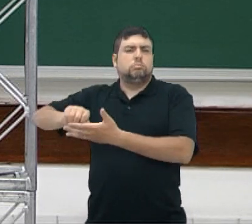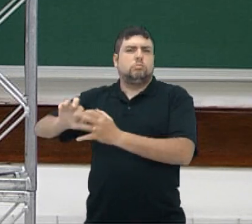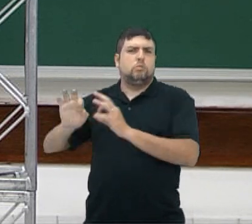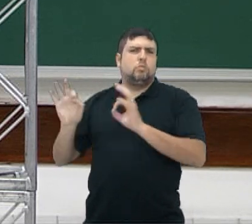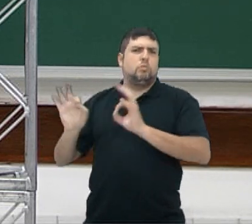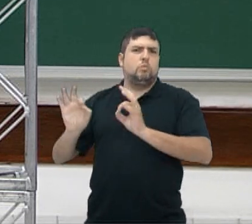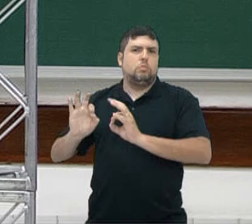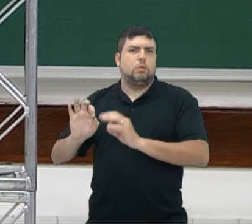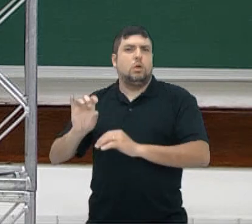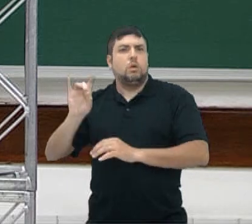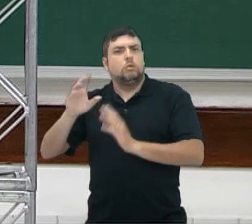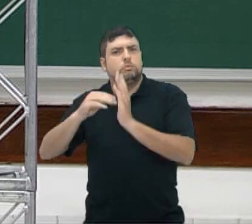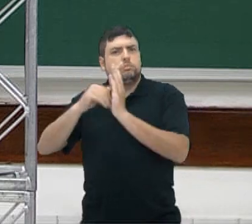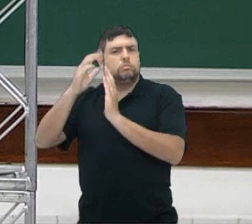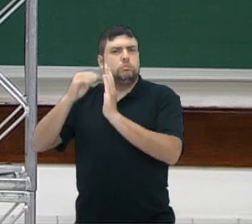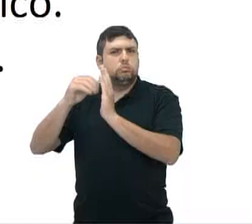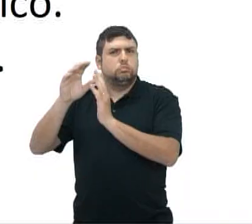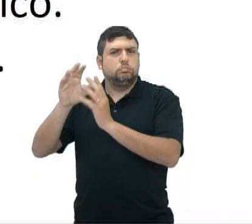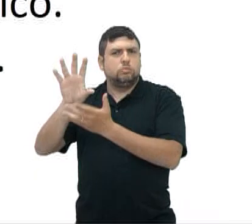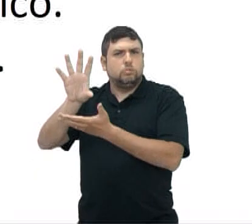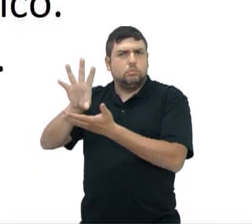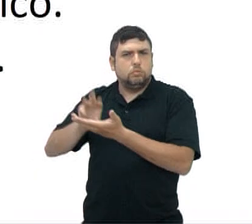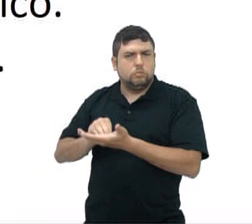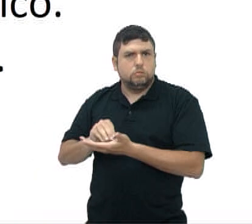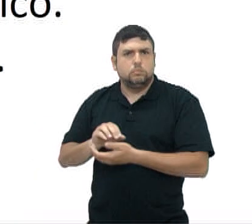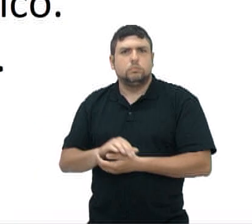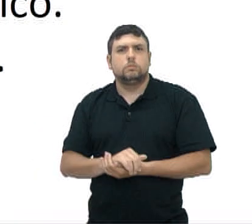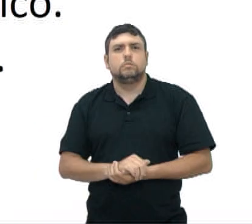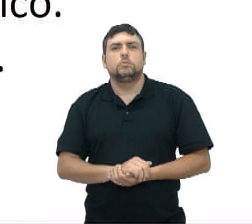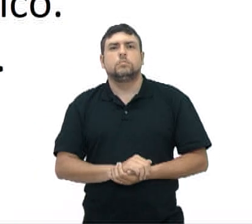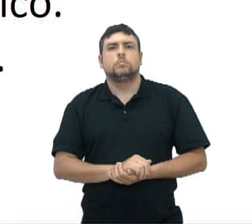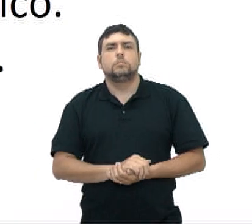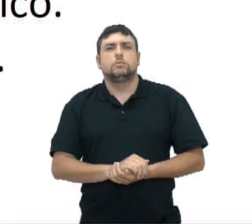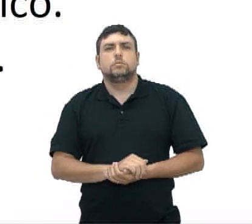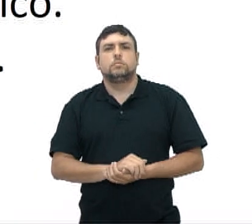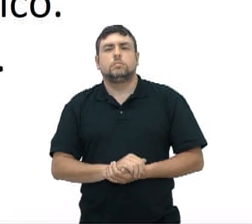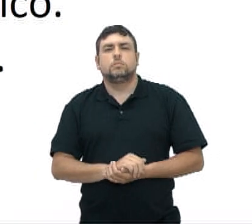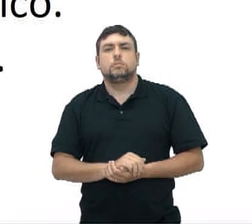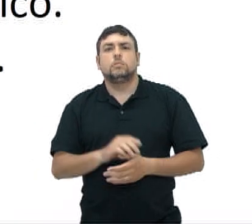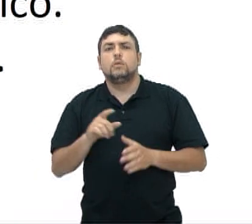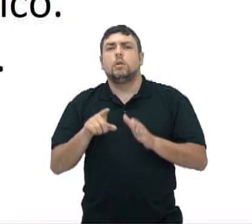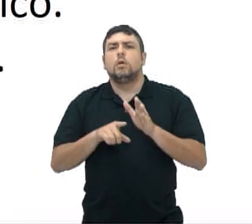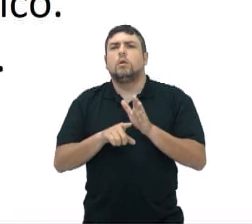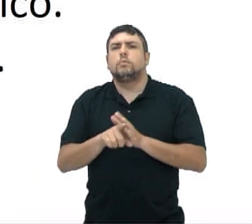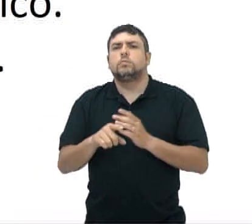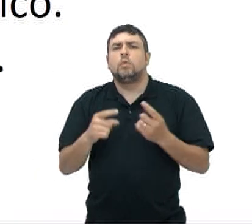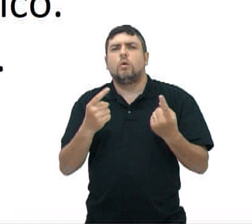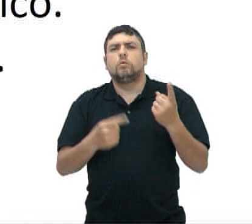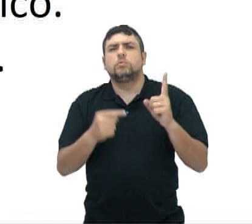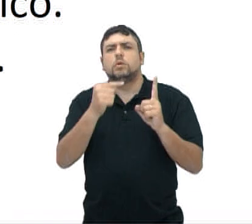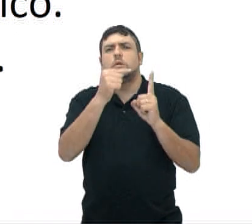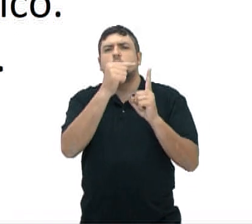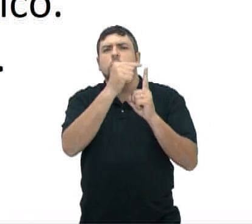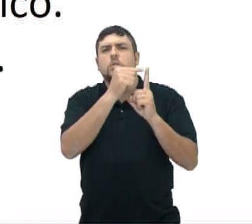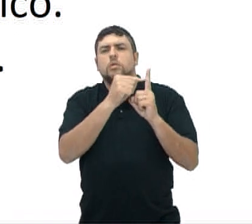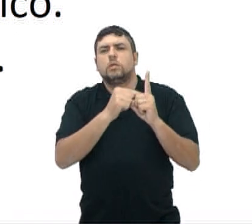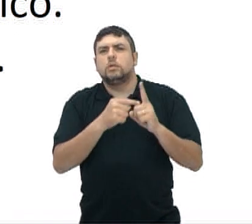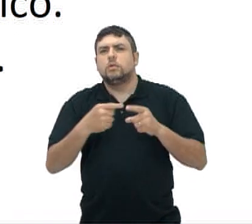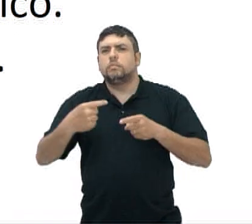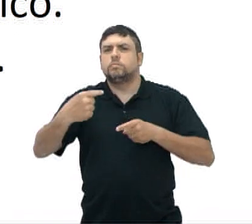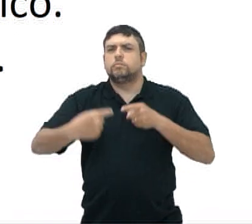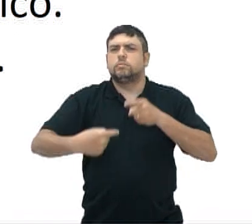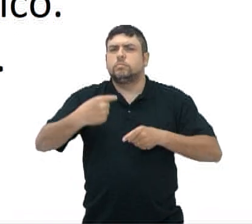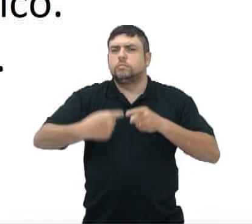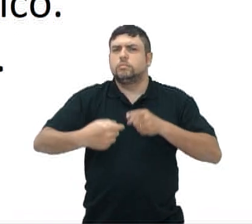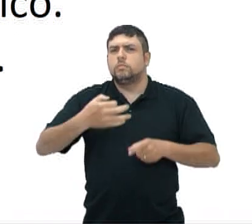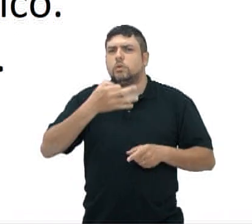Bom, um rápido quiz aqui. Assinale a alternativa que contém tipos de argumentos usados em textos opinativos, ou